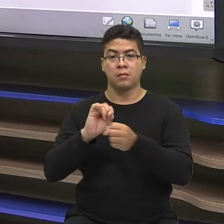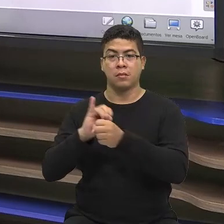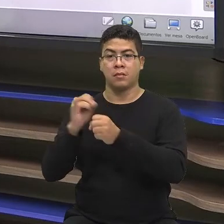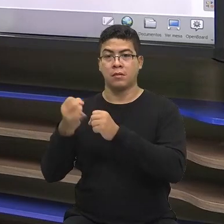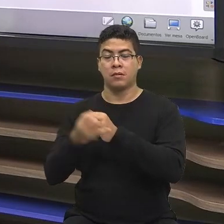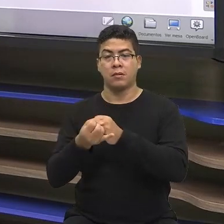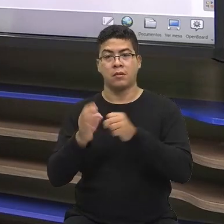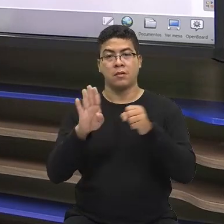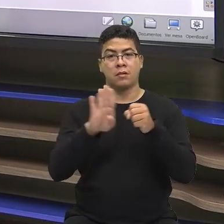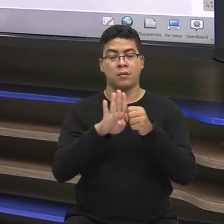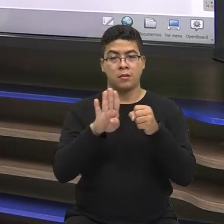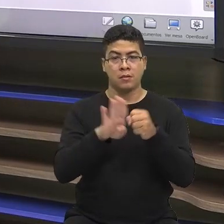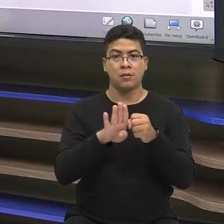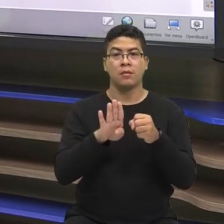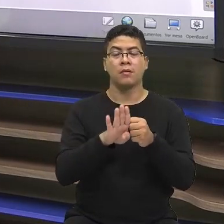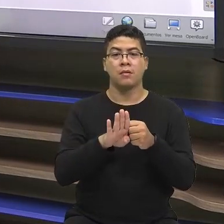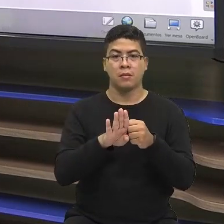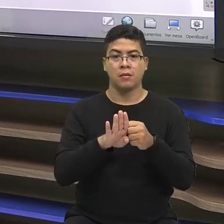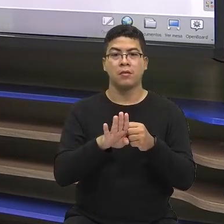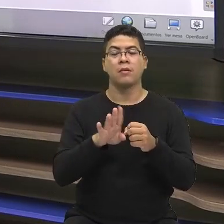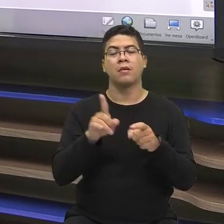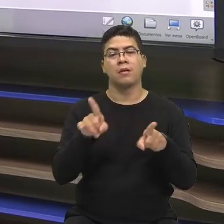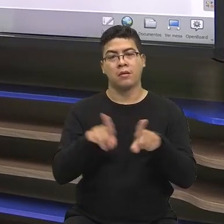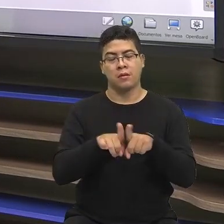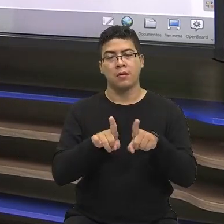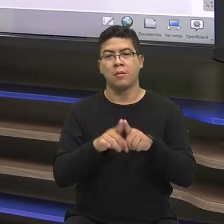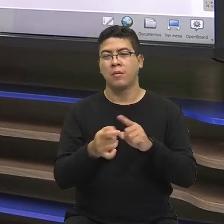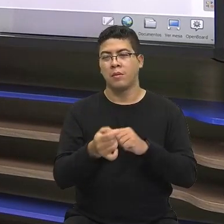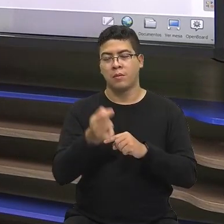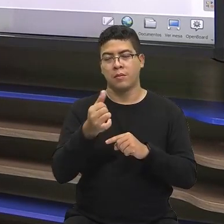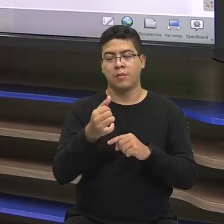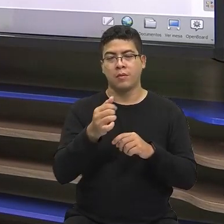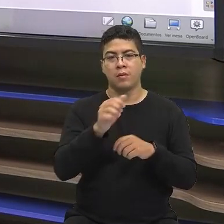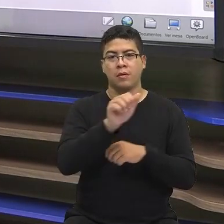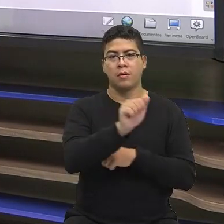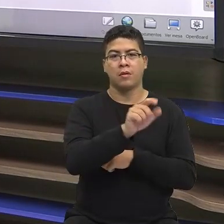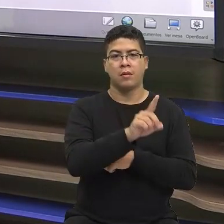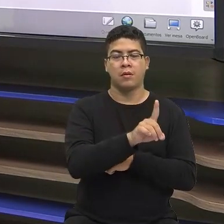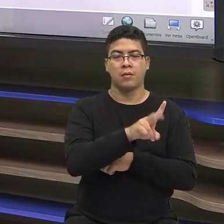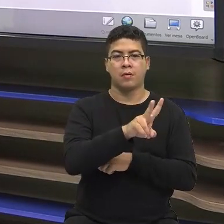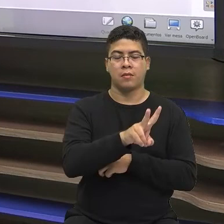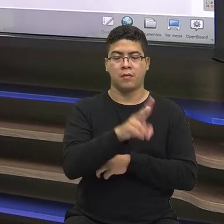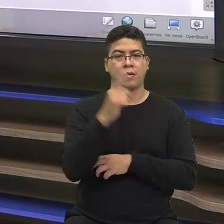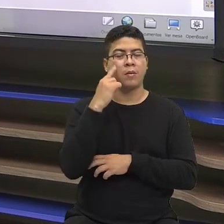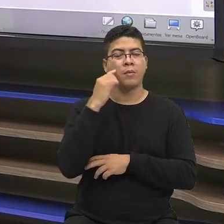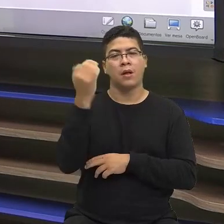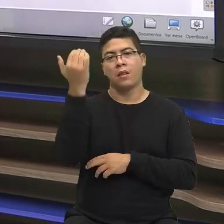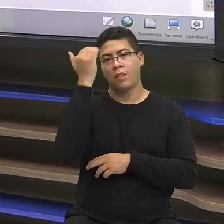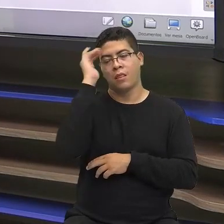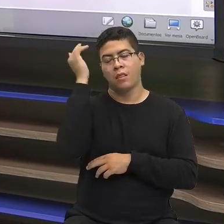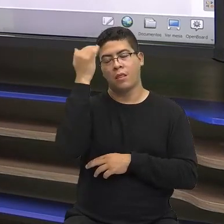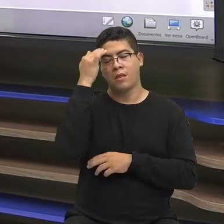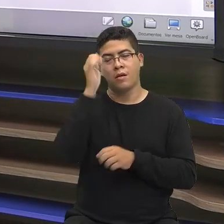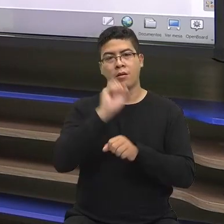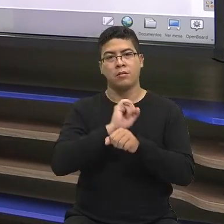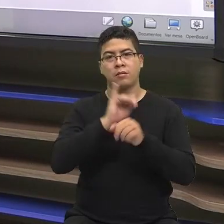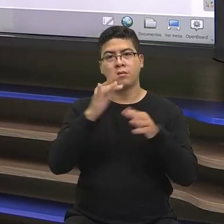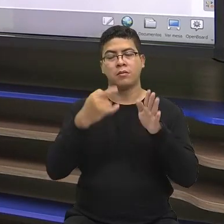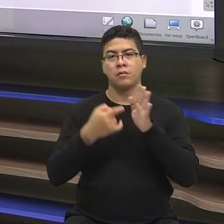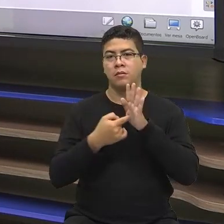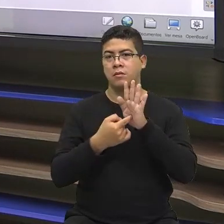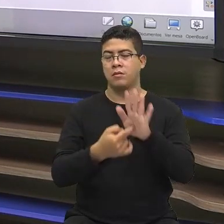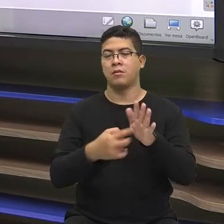adjetivos, substantivos, falamos ali também um pouco sobre advérbio, para você entender ali os sentidos que elas vão